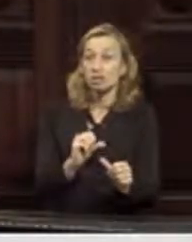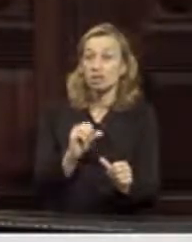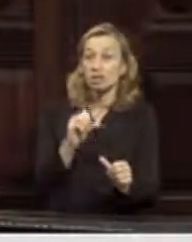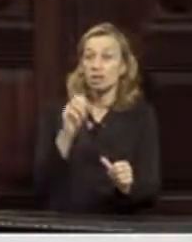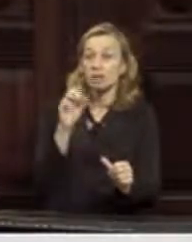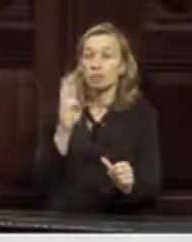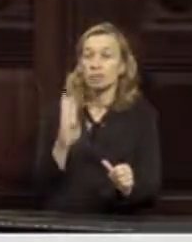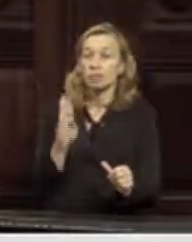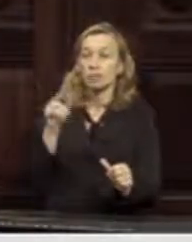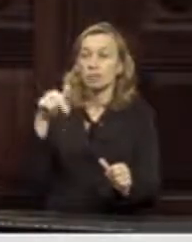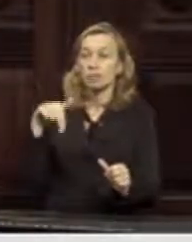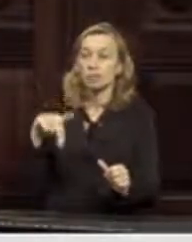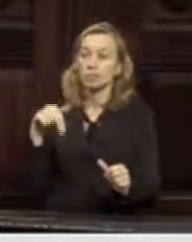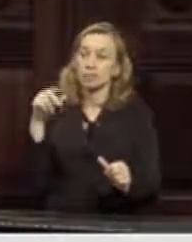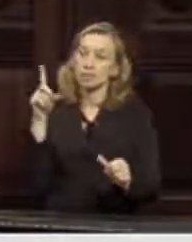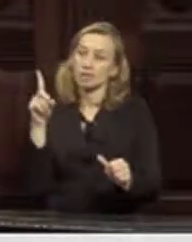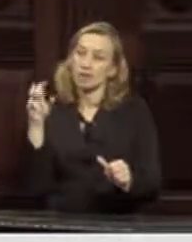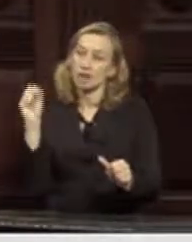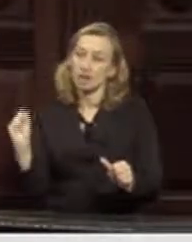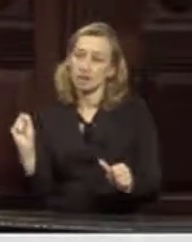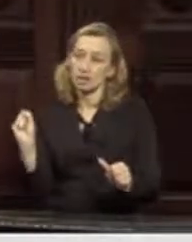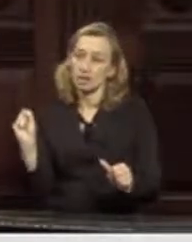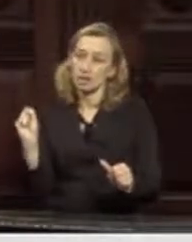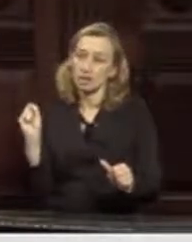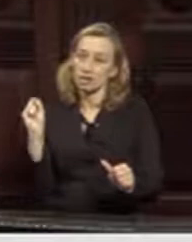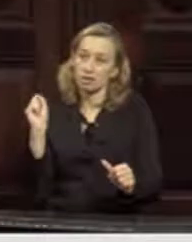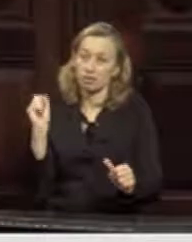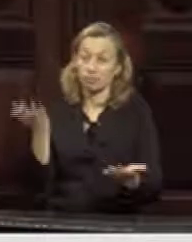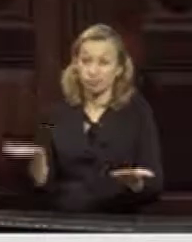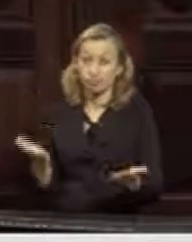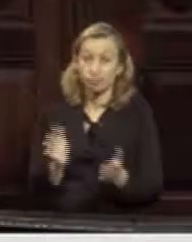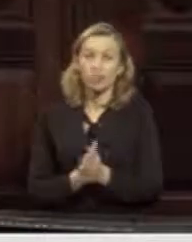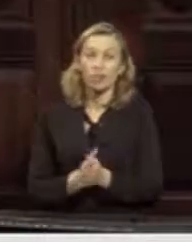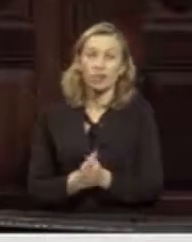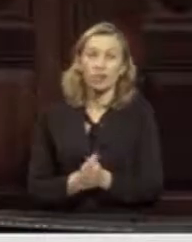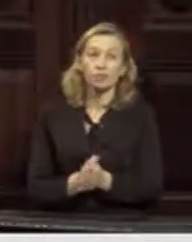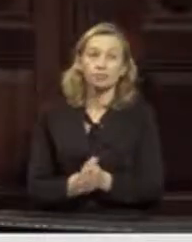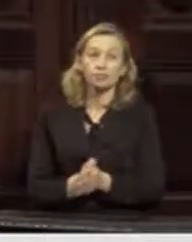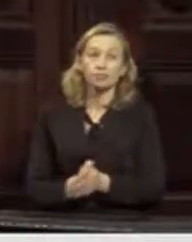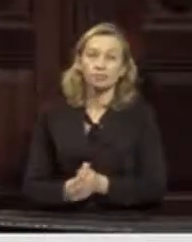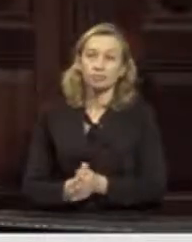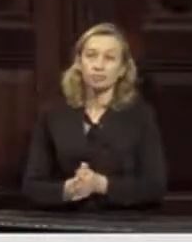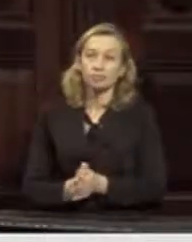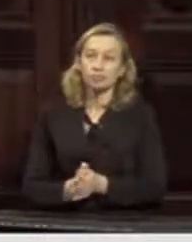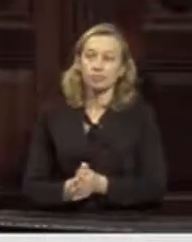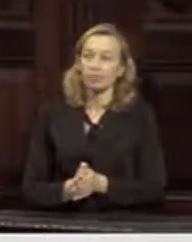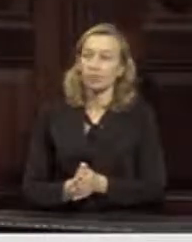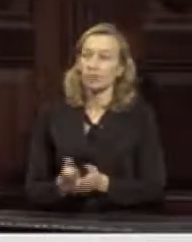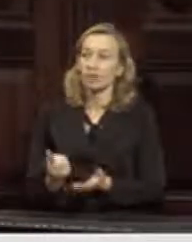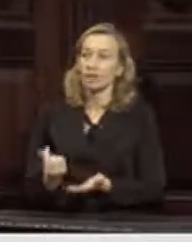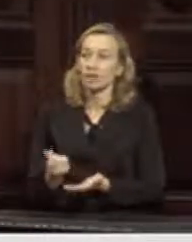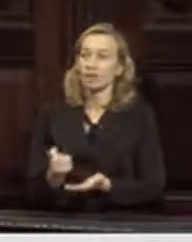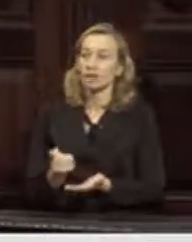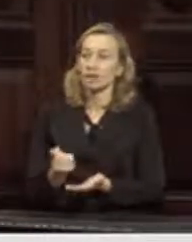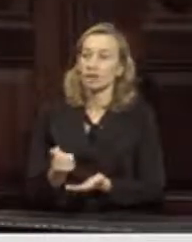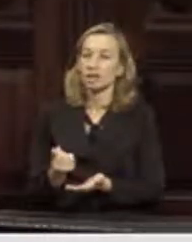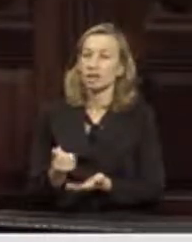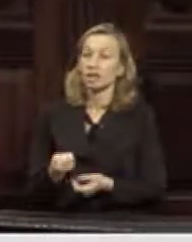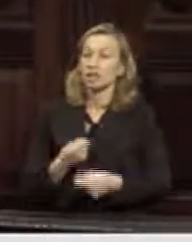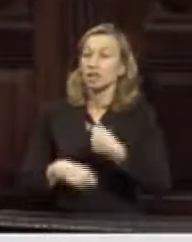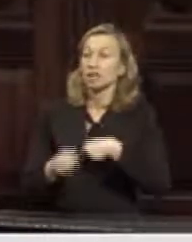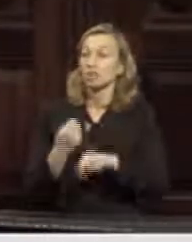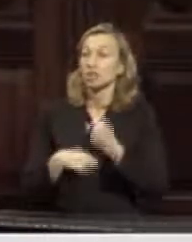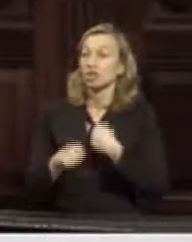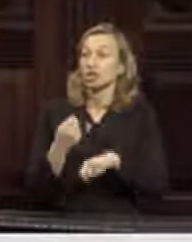BNDES para ser apropriado pelo capital para o fazimento de investimentos temerários e